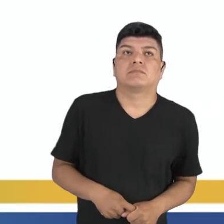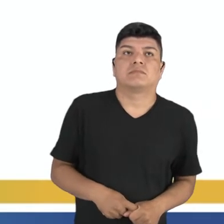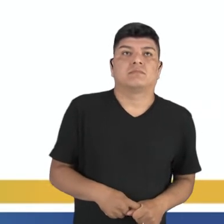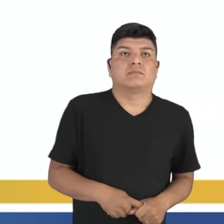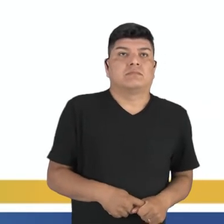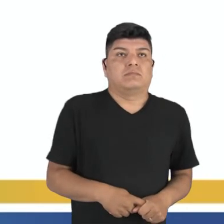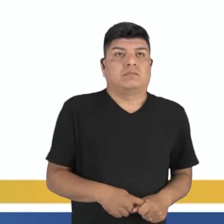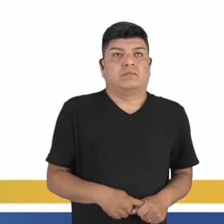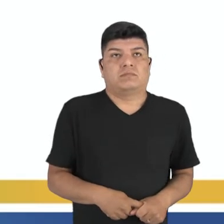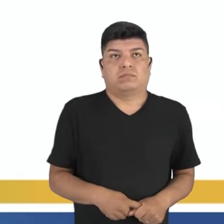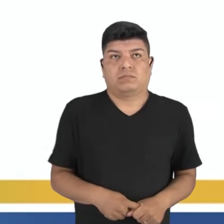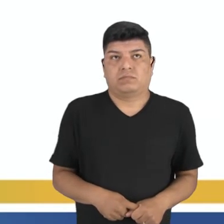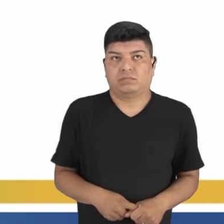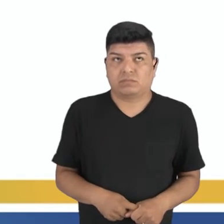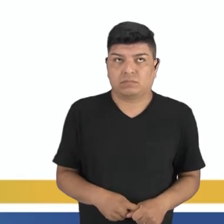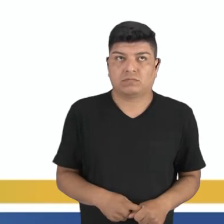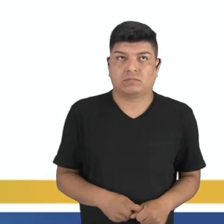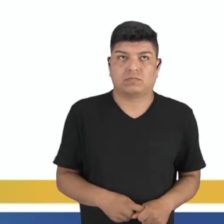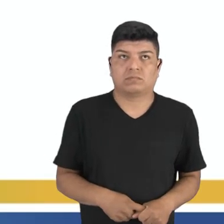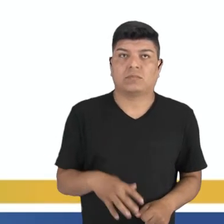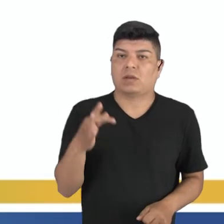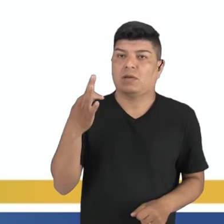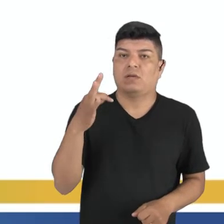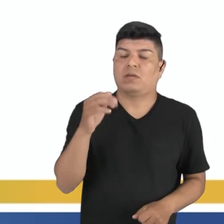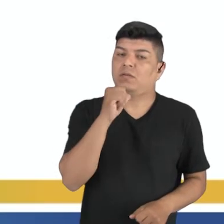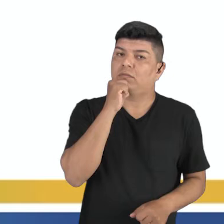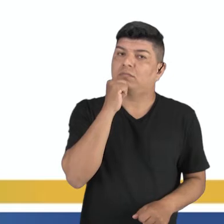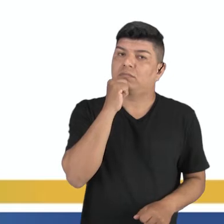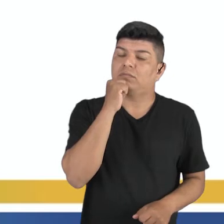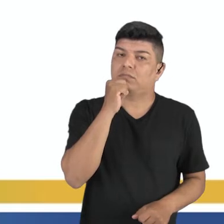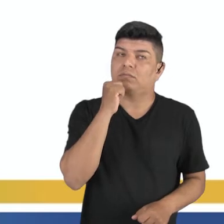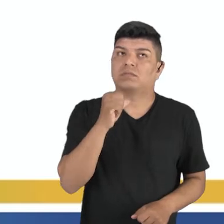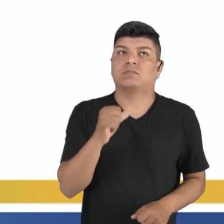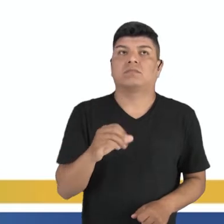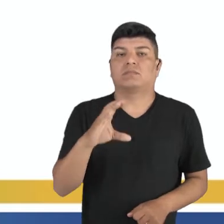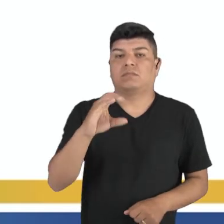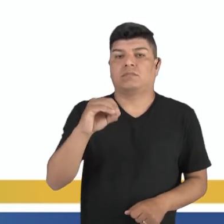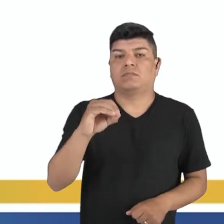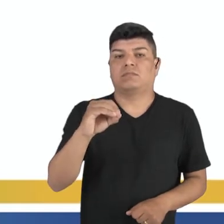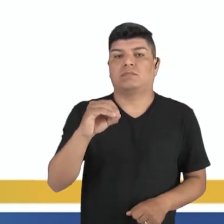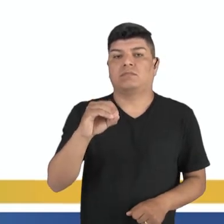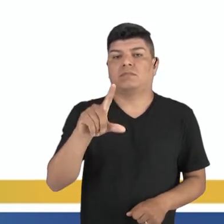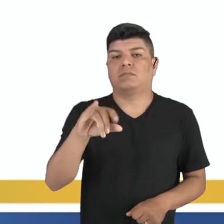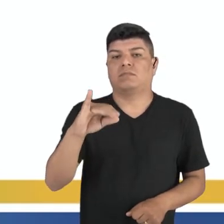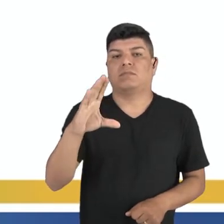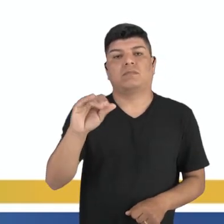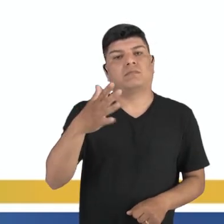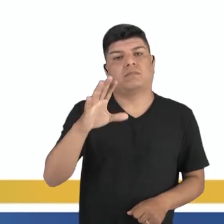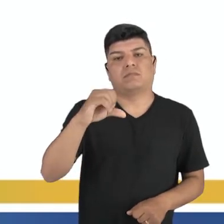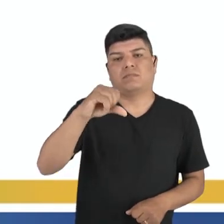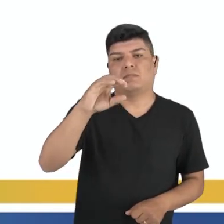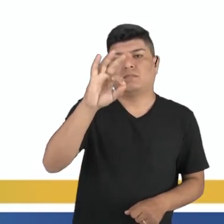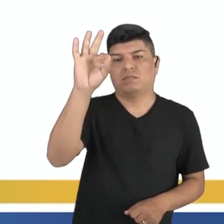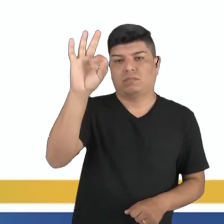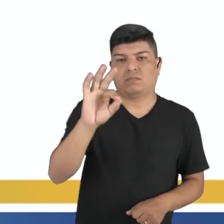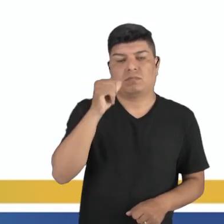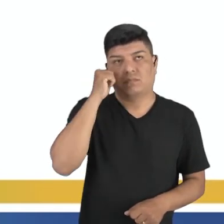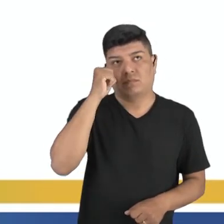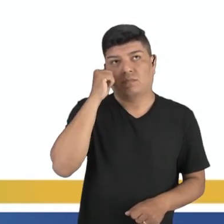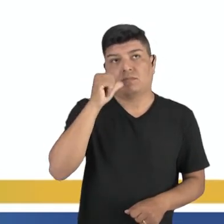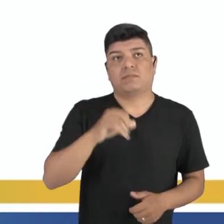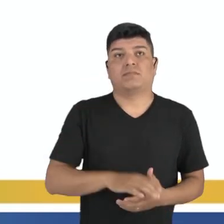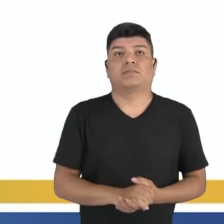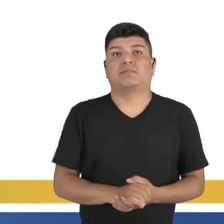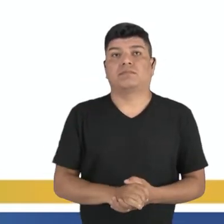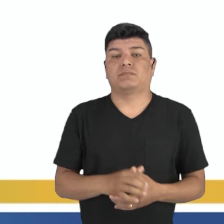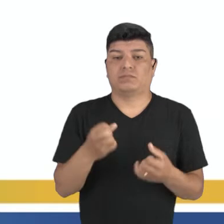E aí vamos falar sobre as cólicas menstruais, né? Que acometem mais ou menos 90% das mulheres, né? E aí, que